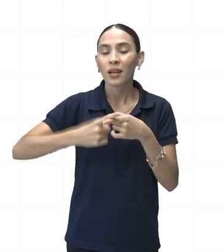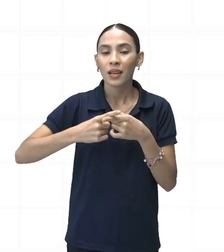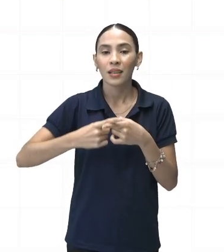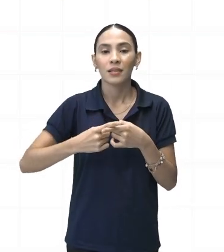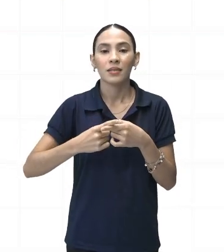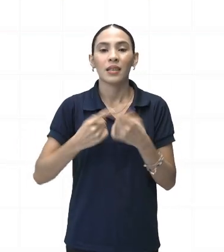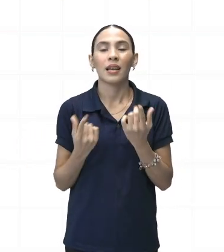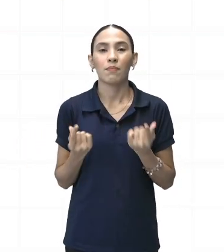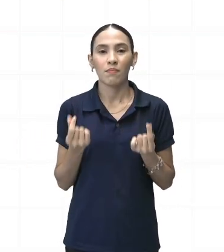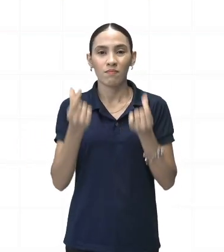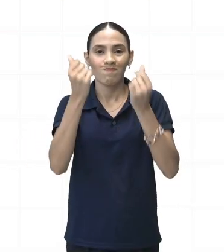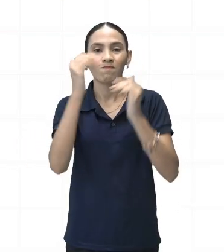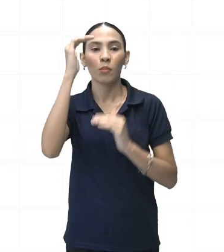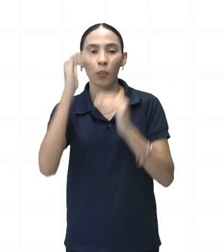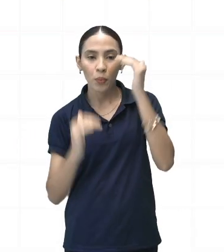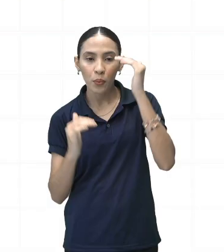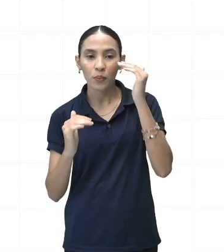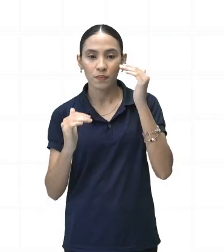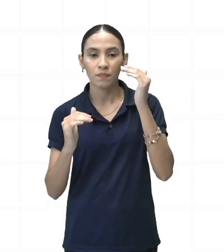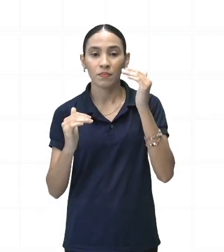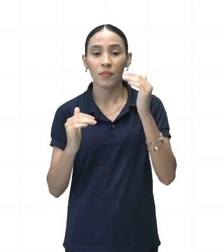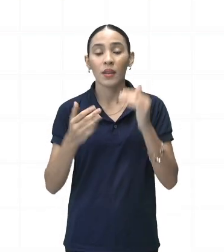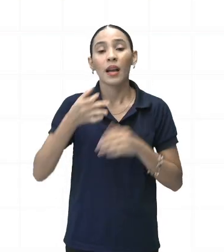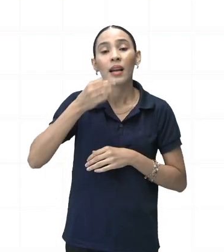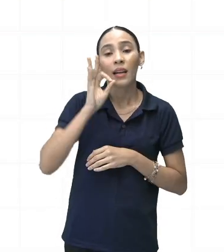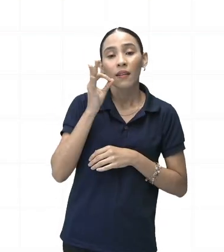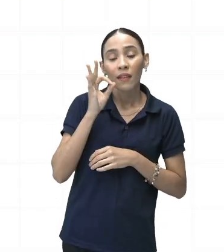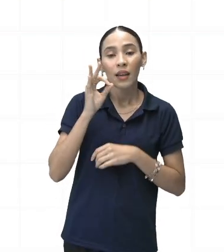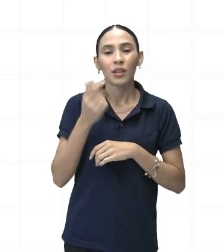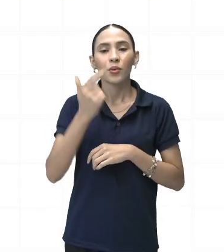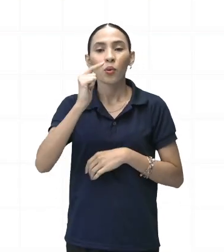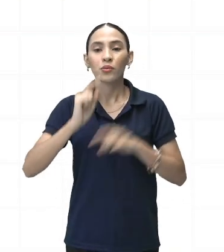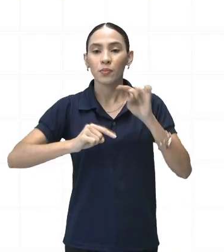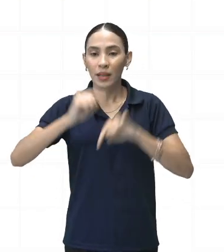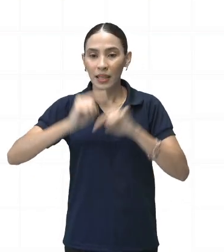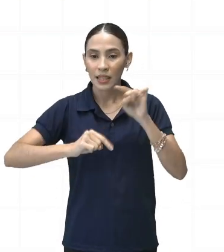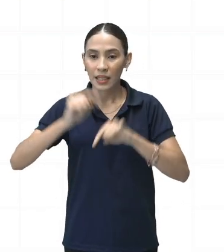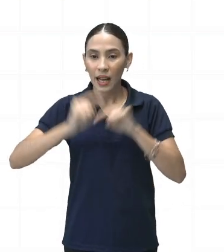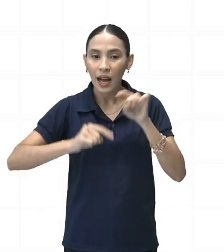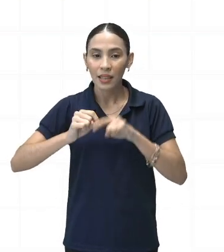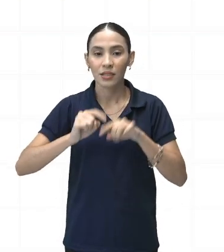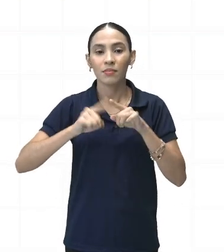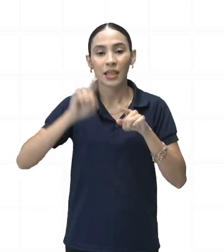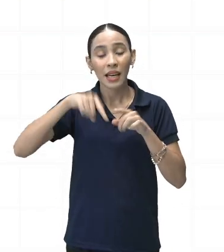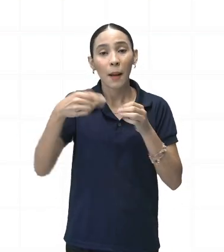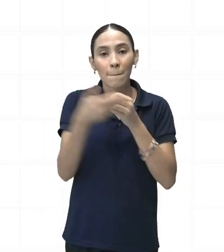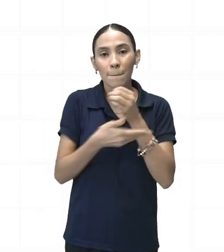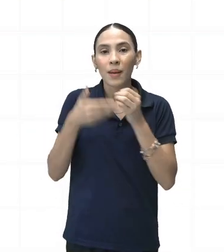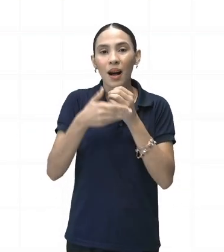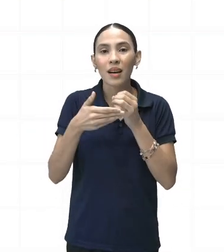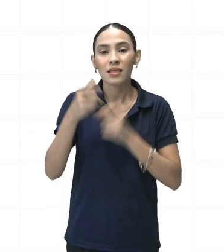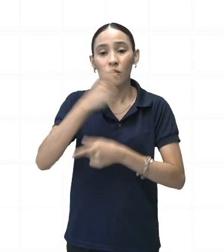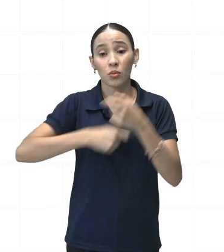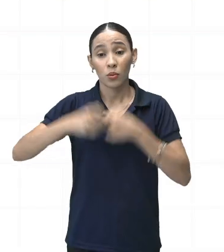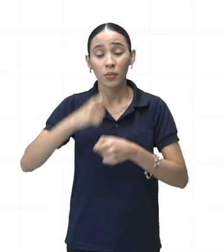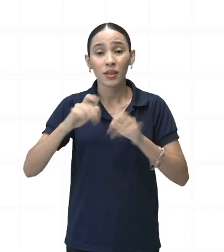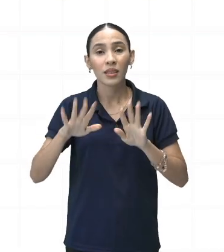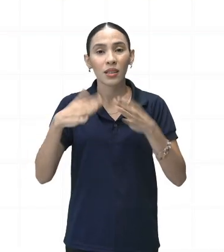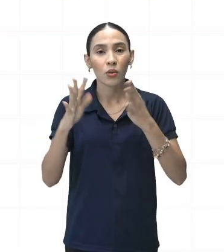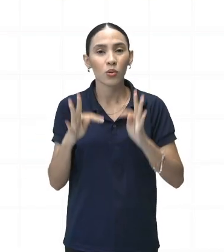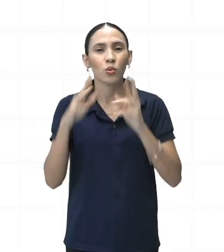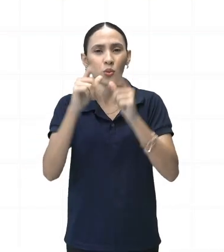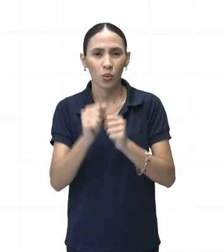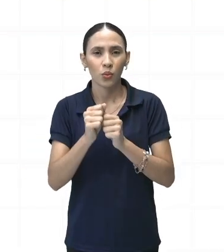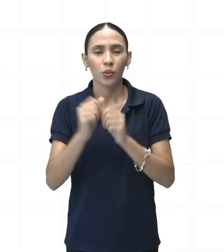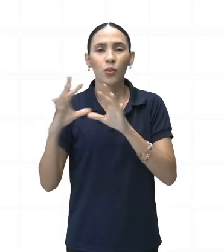à queda nos preços das exportações do café e outros produtos agrícolas que eram a base da economia. Em todo esse contexto